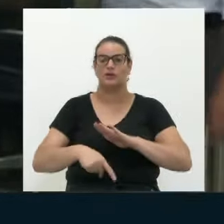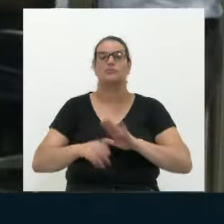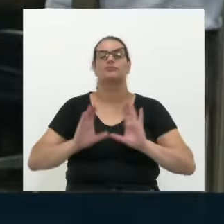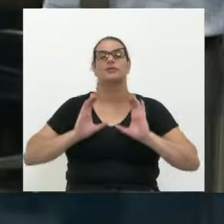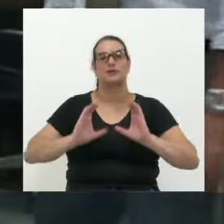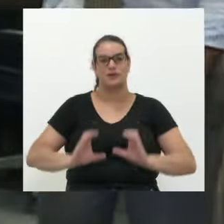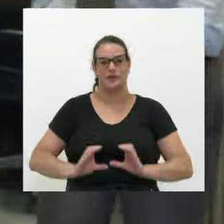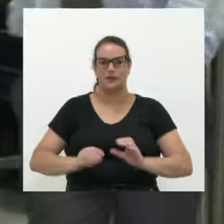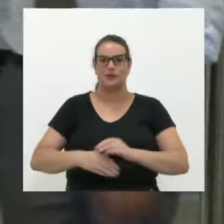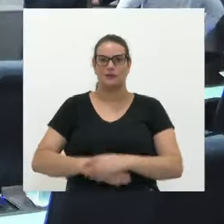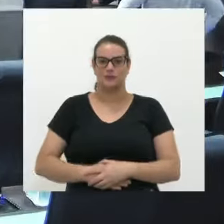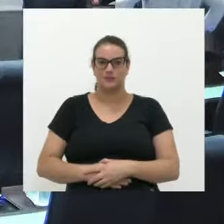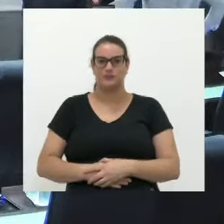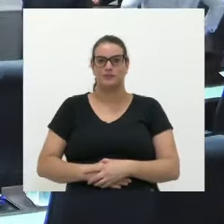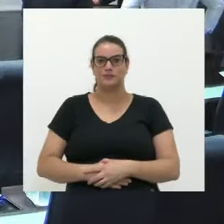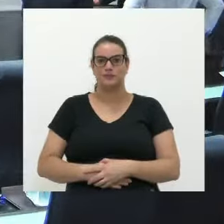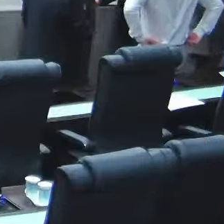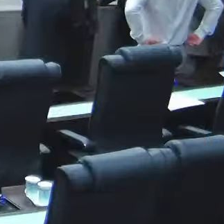cidadania.